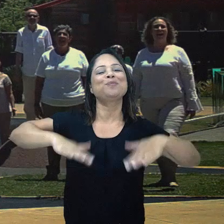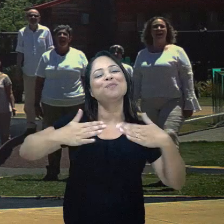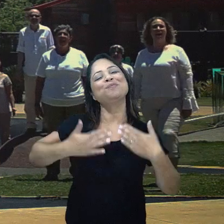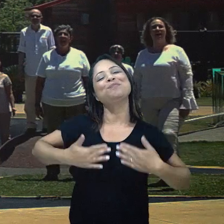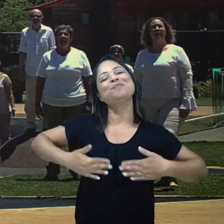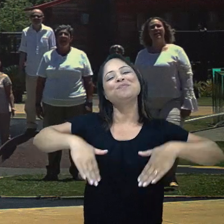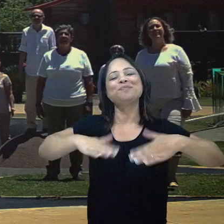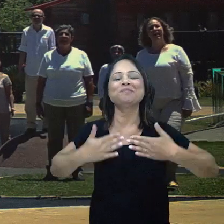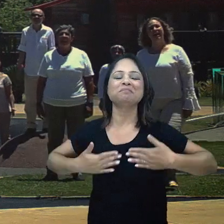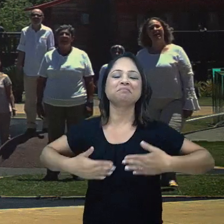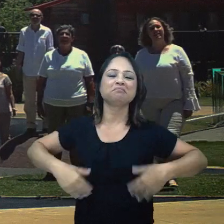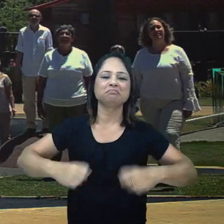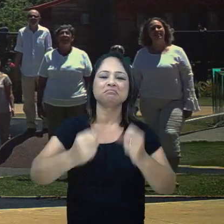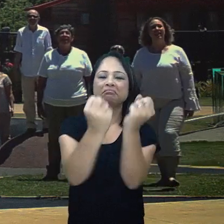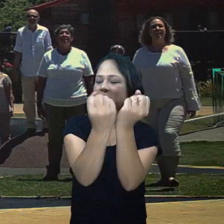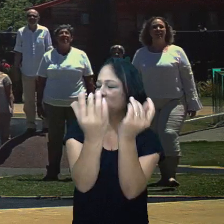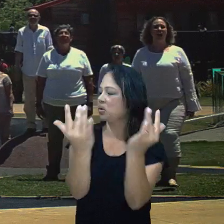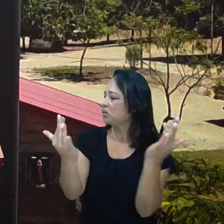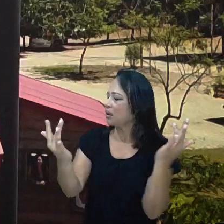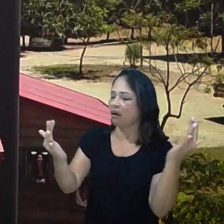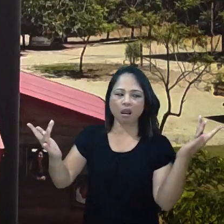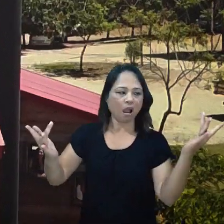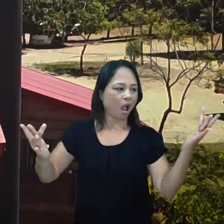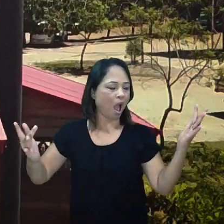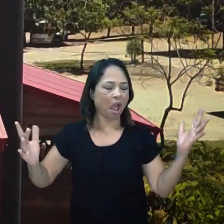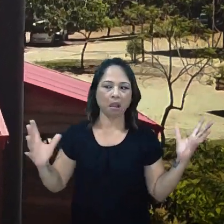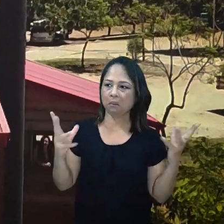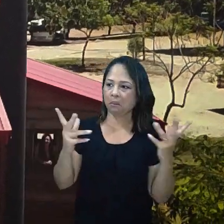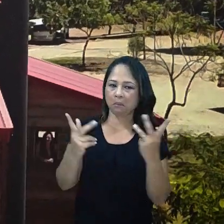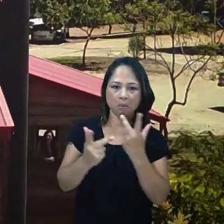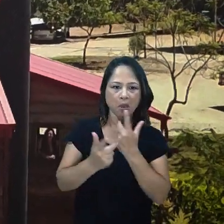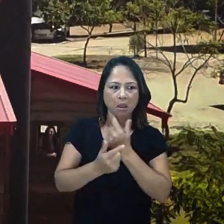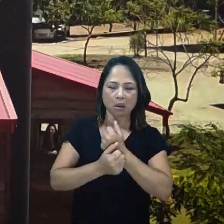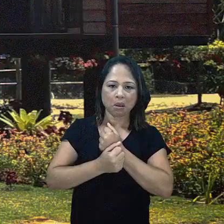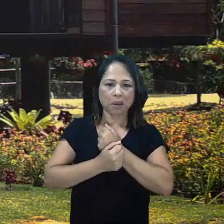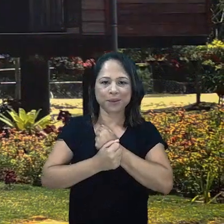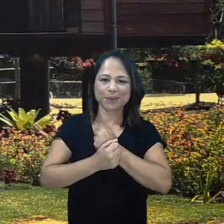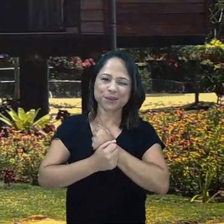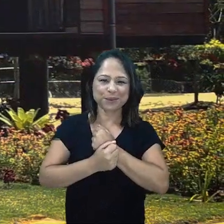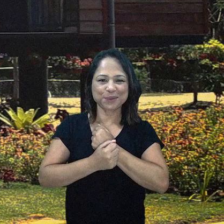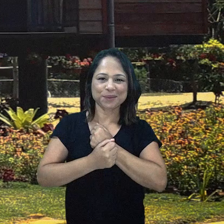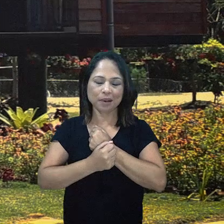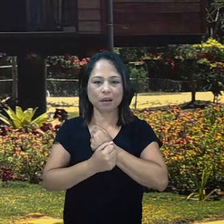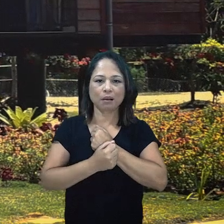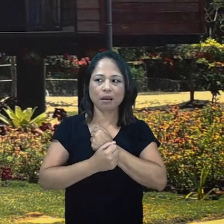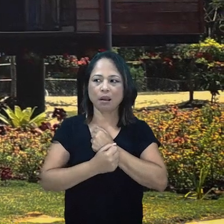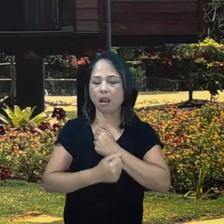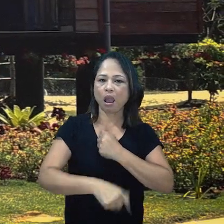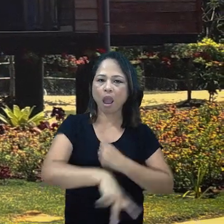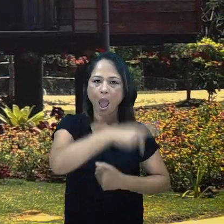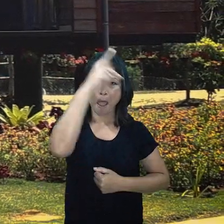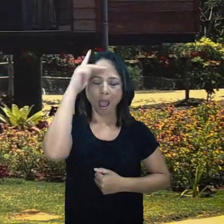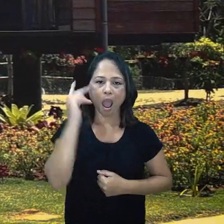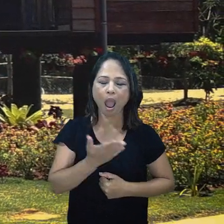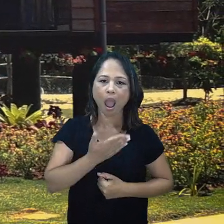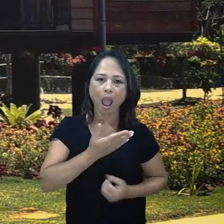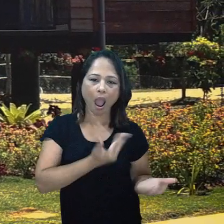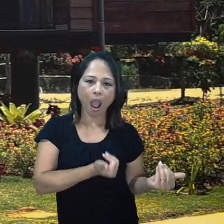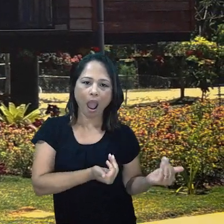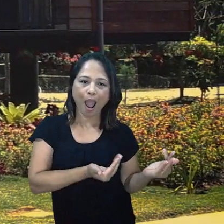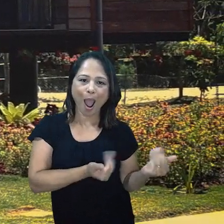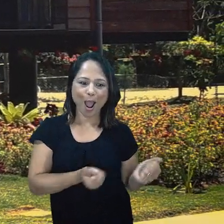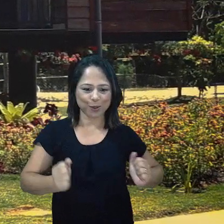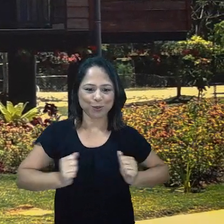felizes serenas. Teu jardim é um paraíso, onde a mocidade